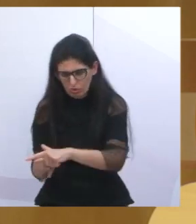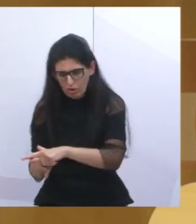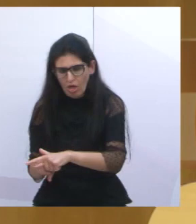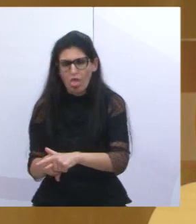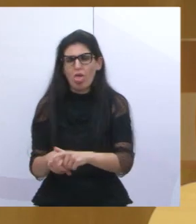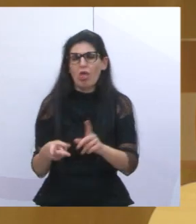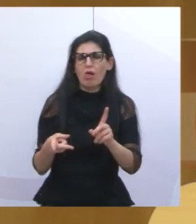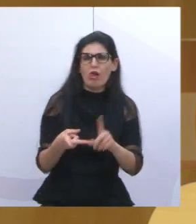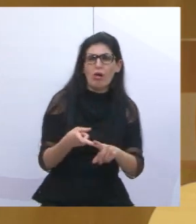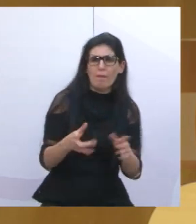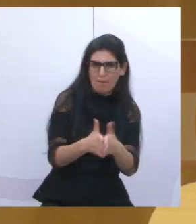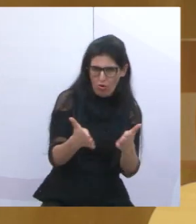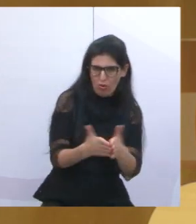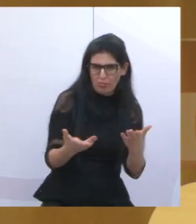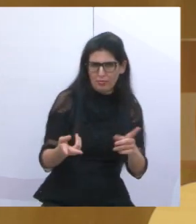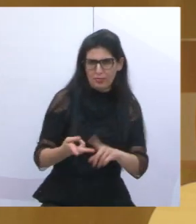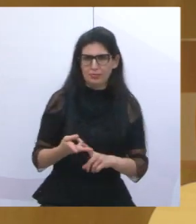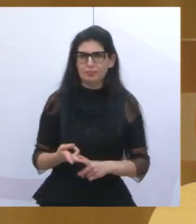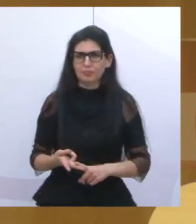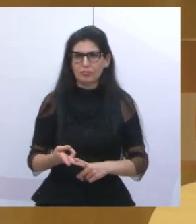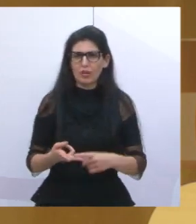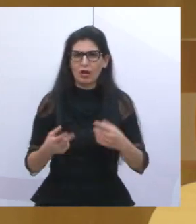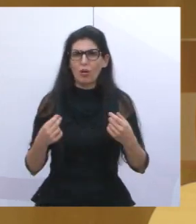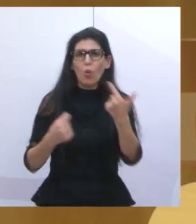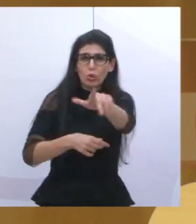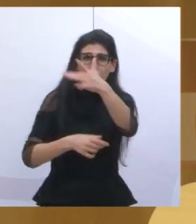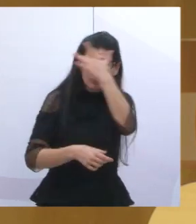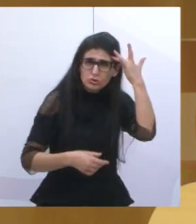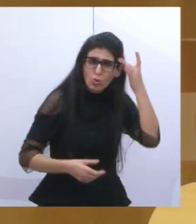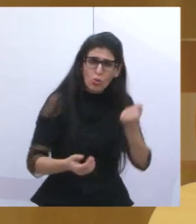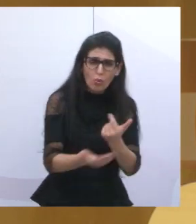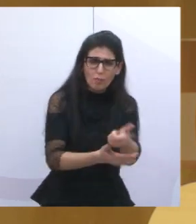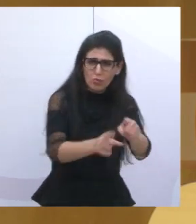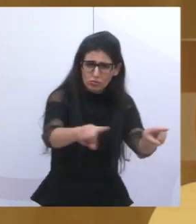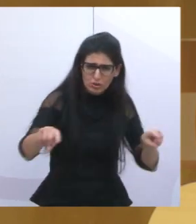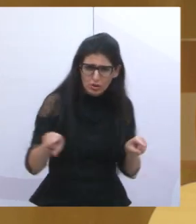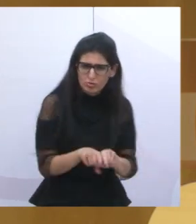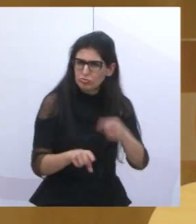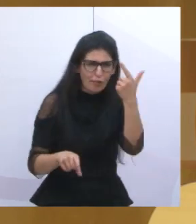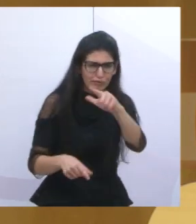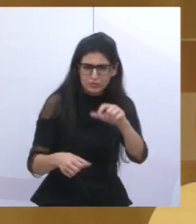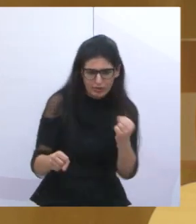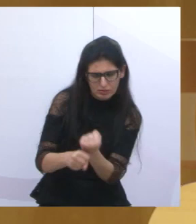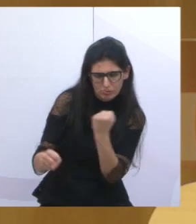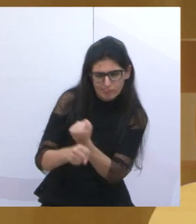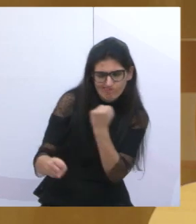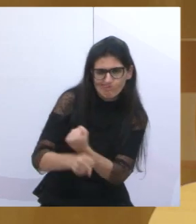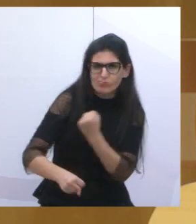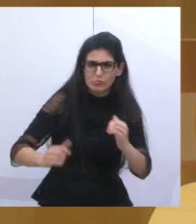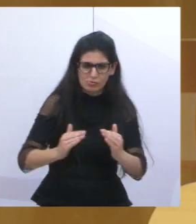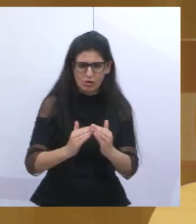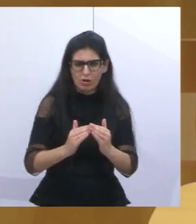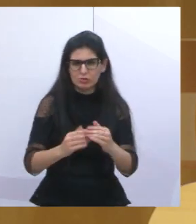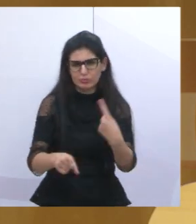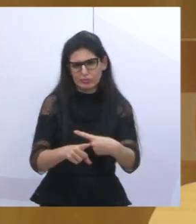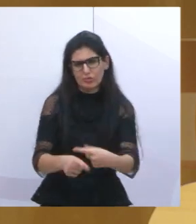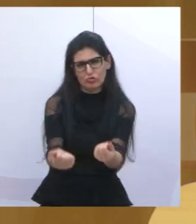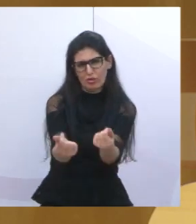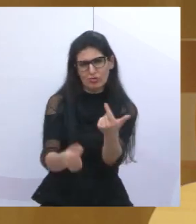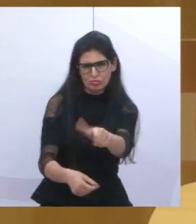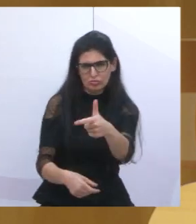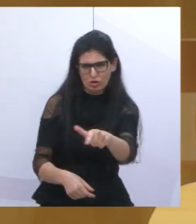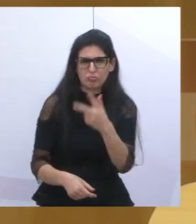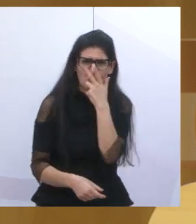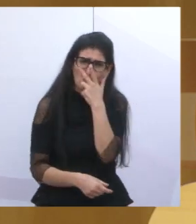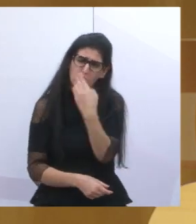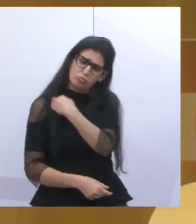uma certa dificuldade compraram o terreno e não têm condições de construir a sua moradia. Eu acho que o governo